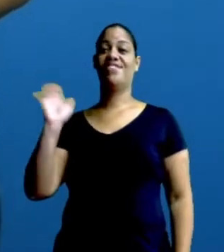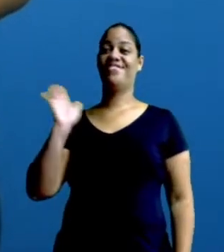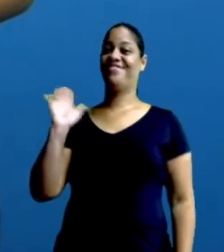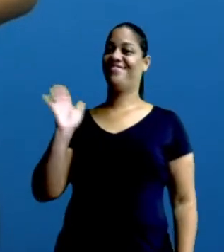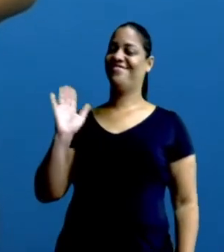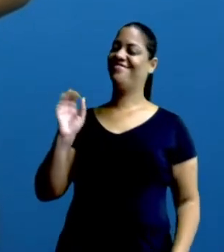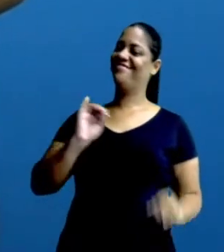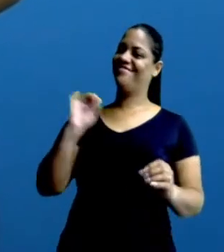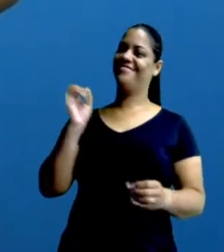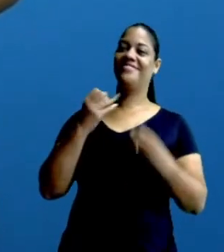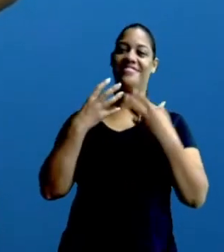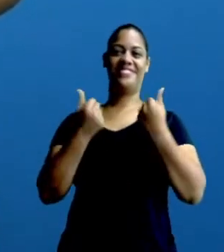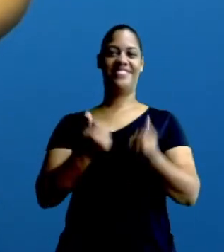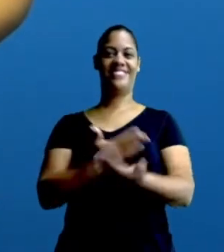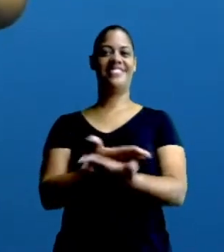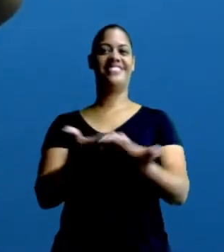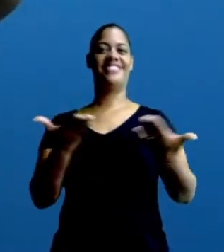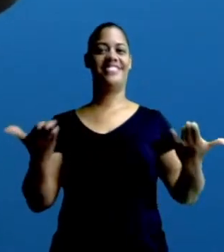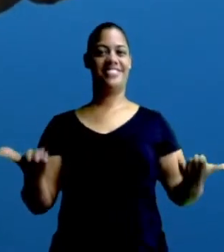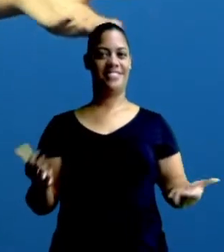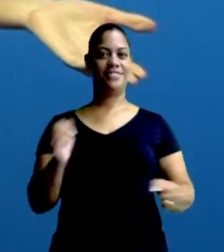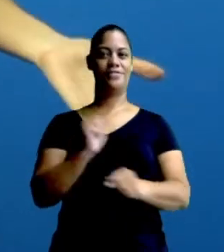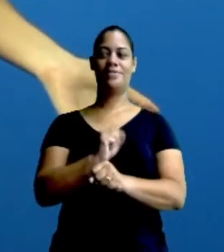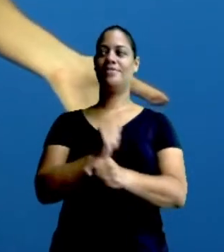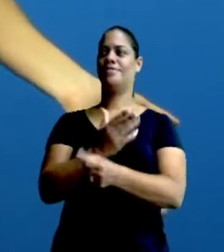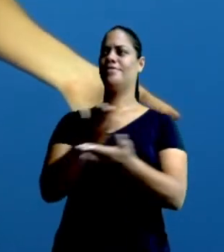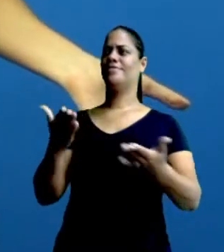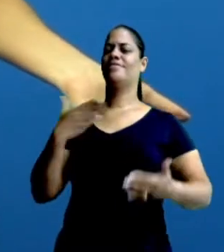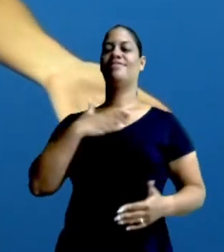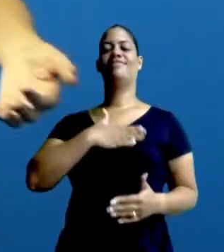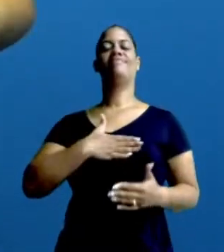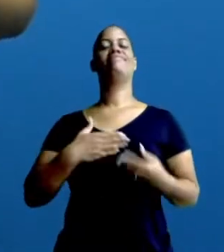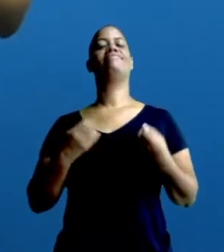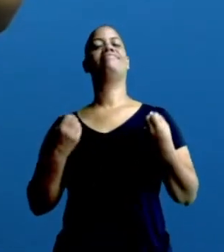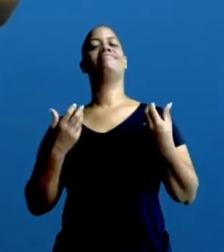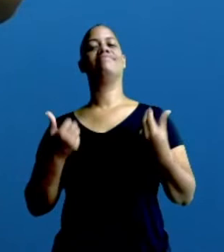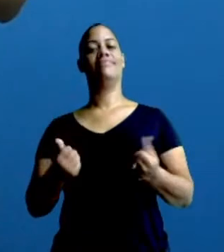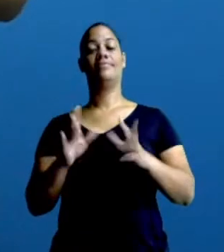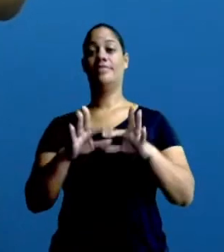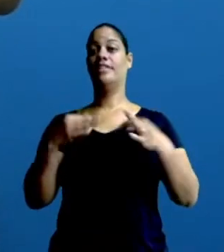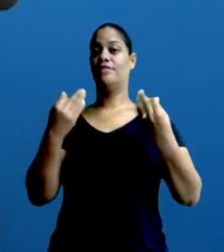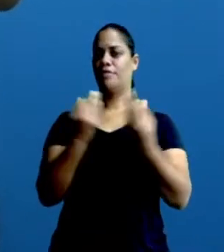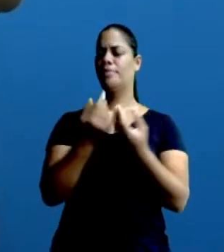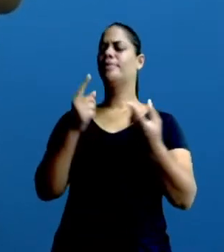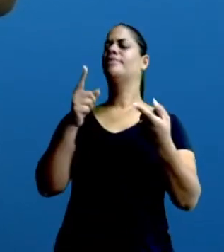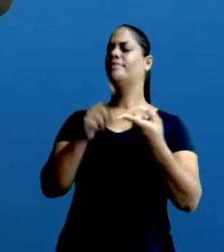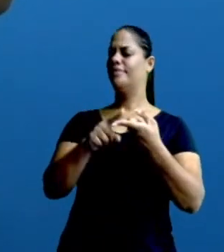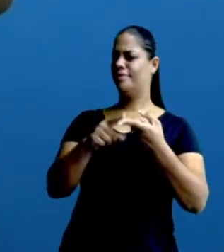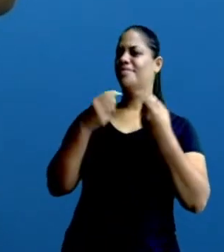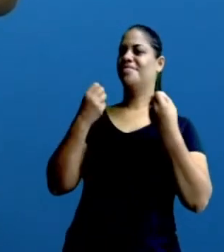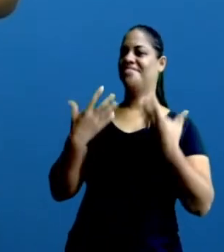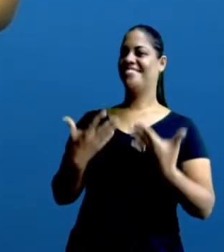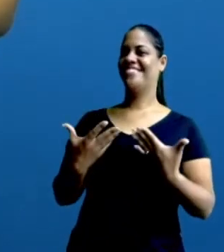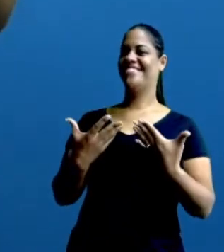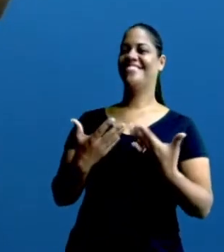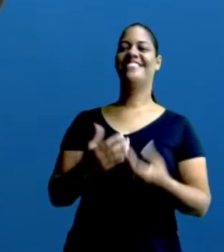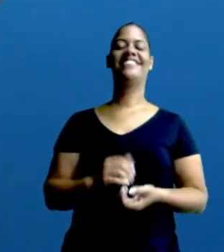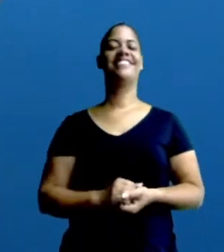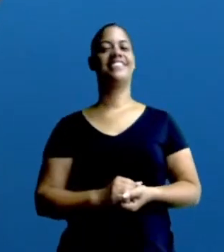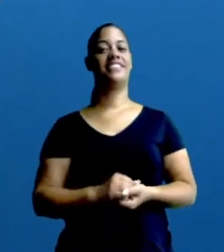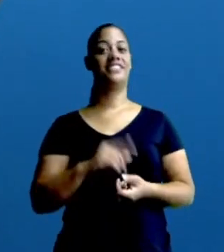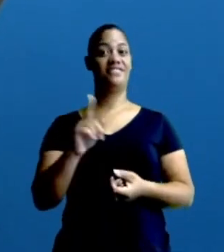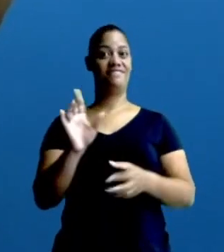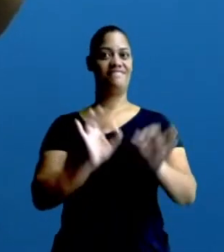Olá pessoal, tudo bom com vocês? Eu espero que vocês estejam bem e que os familiares de vocês também estejam bem.